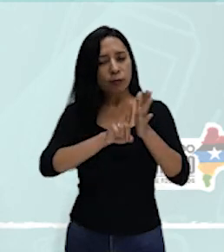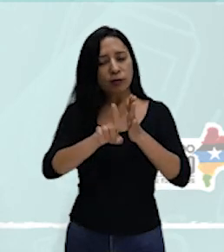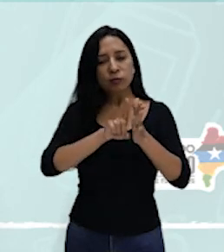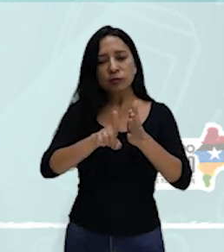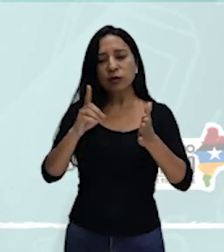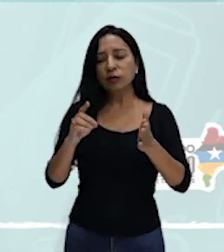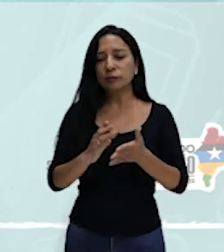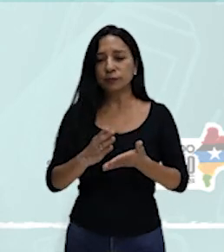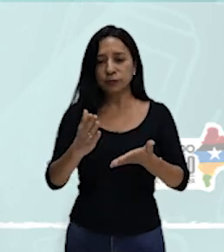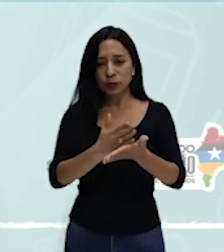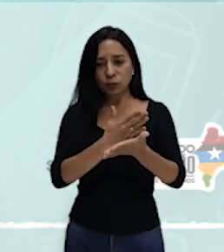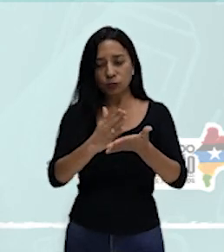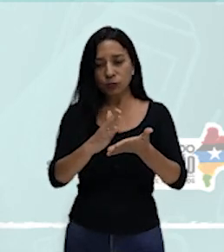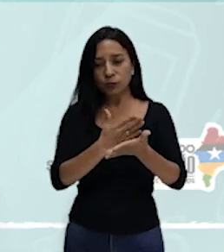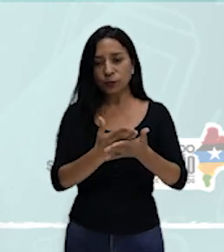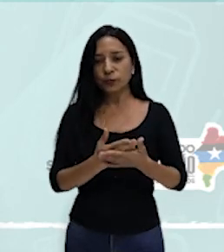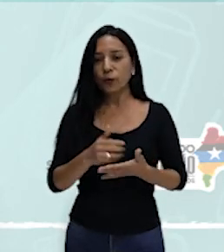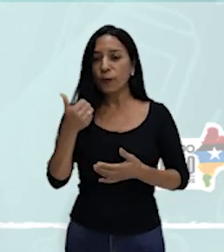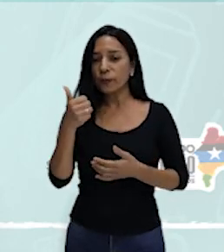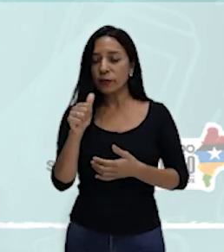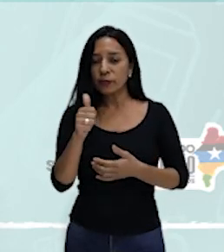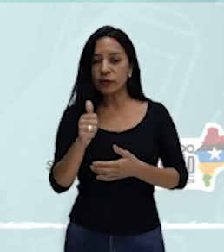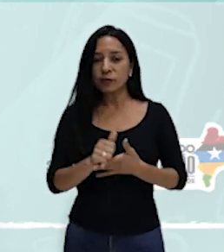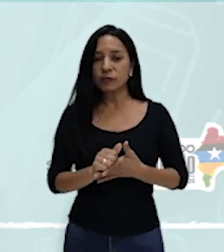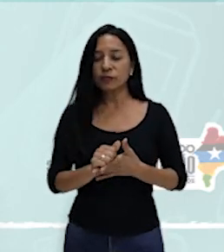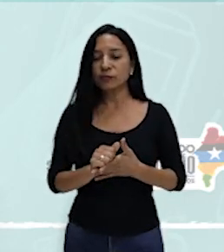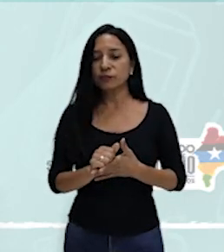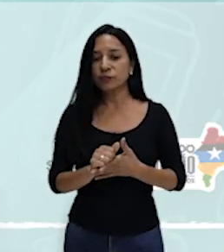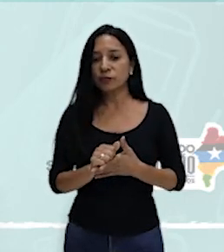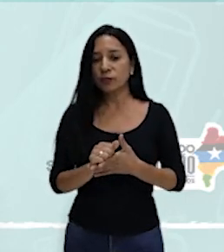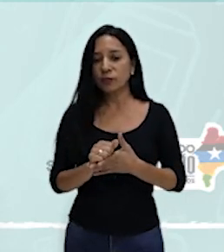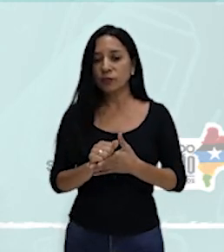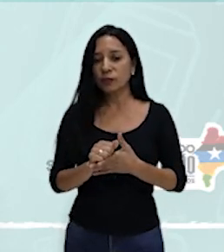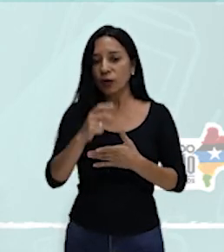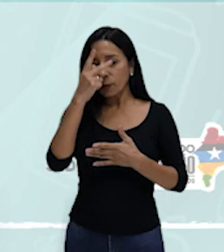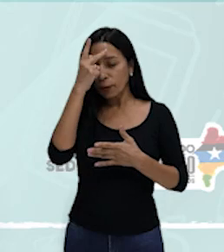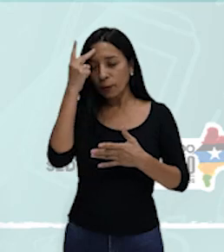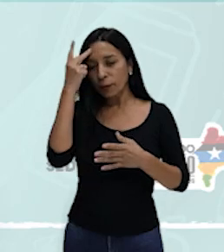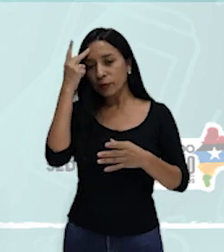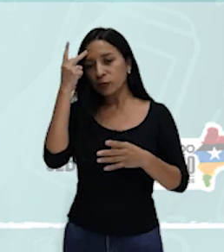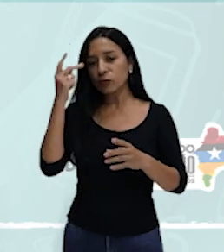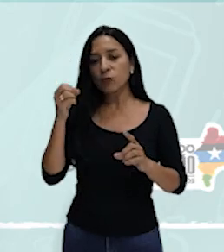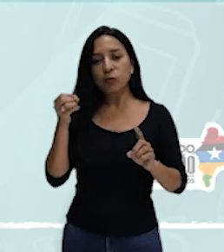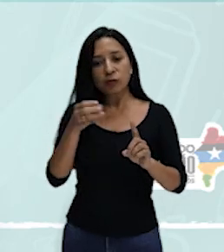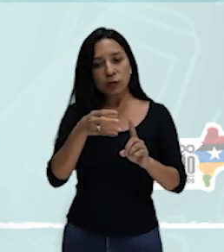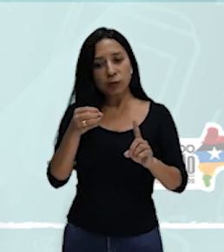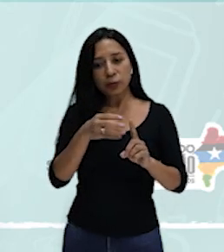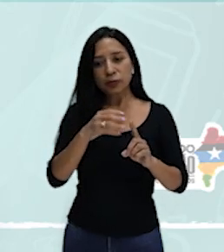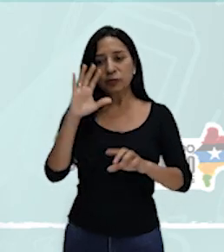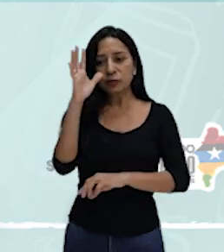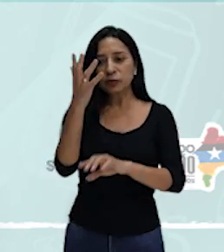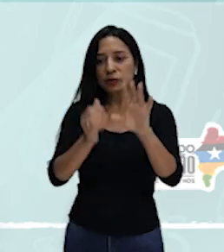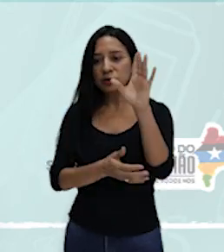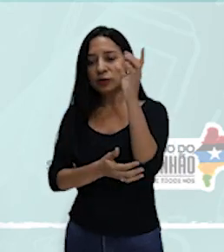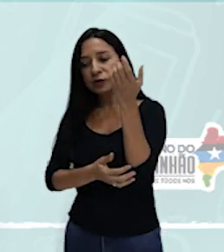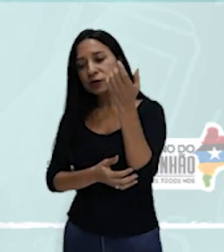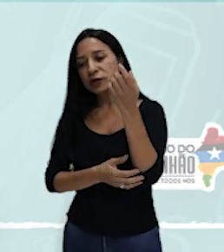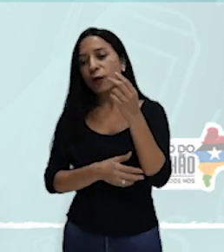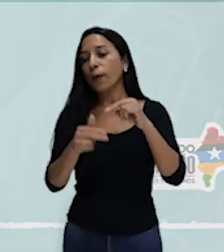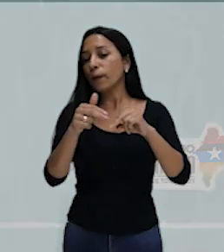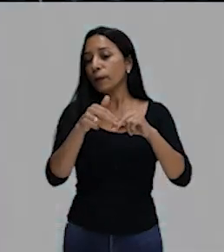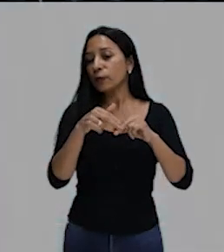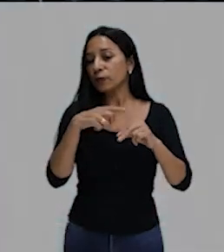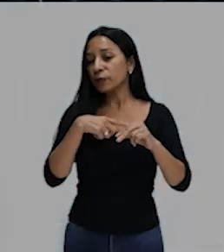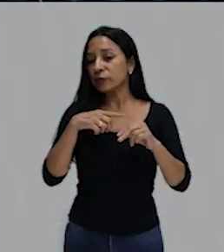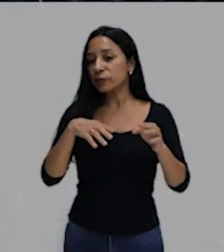questionamento, ele diz o seguinte: a humanidade agride a natureza, por isso está a caminho da destruição? Será